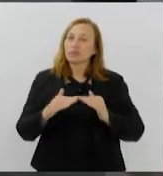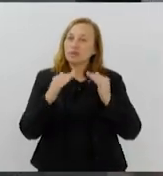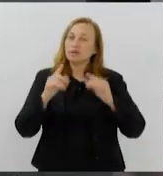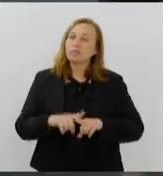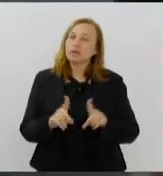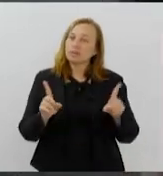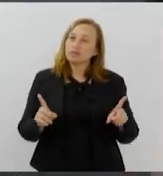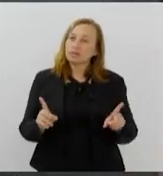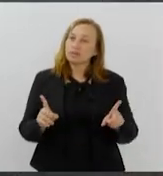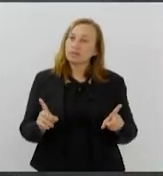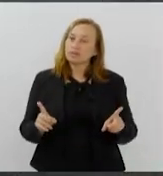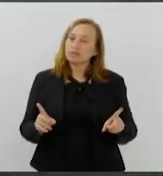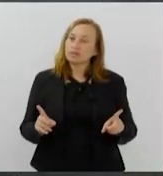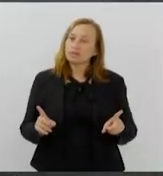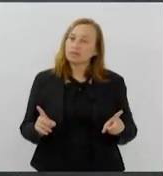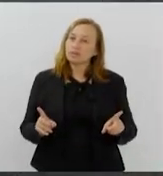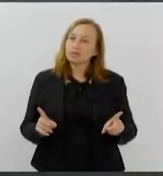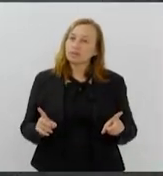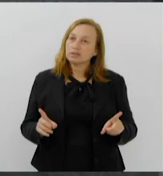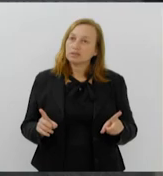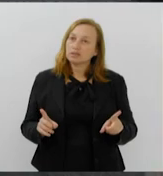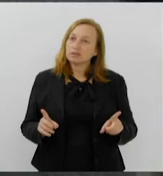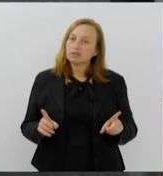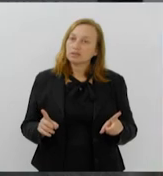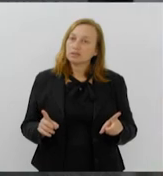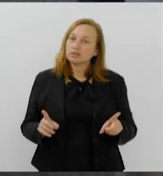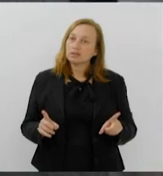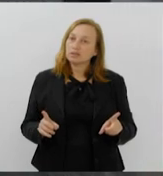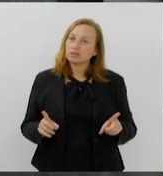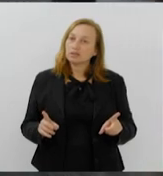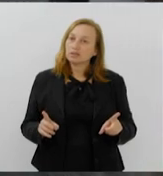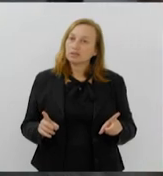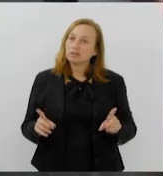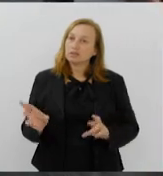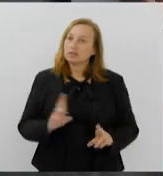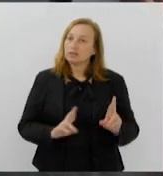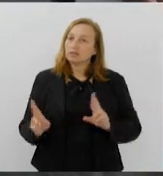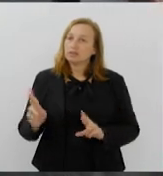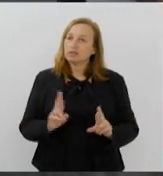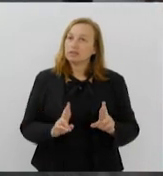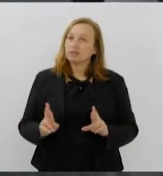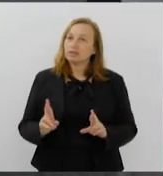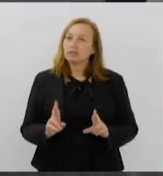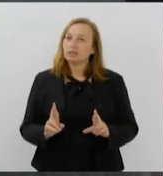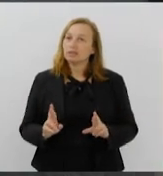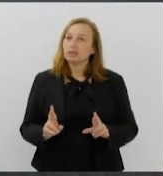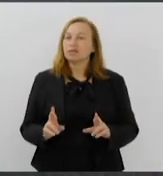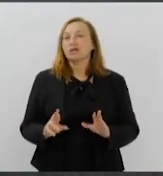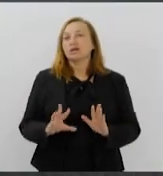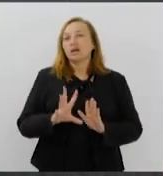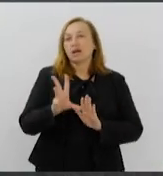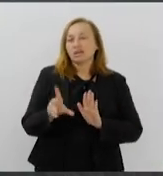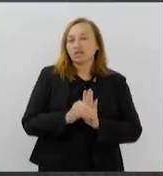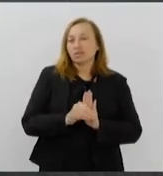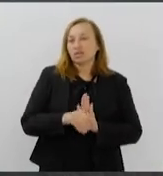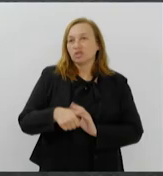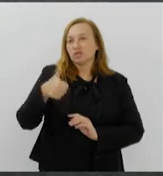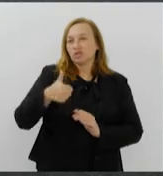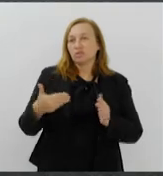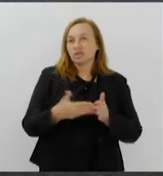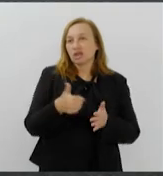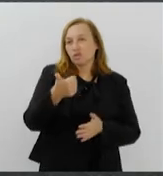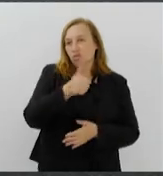porém, nós temos, em relação às emendas 1 a 11, entendendo que